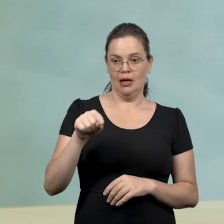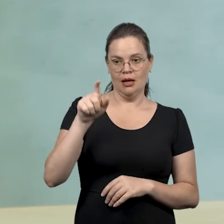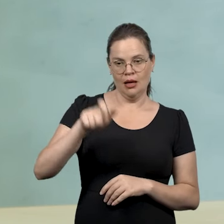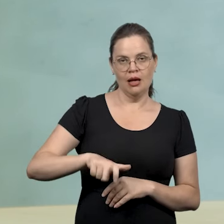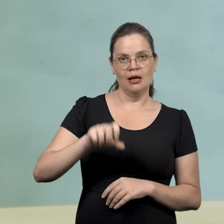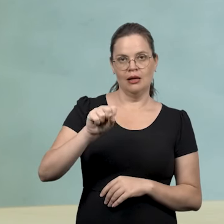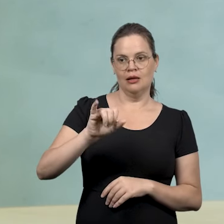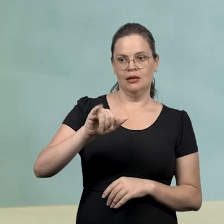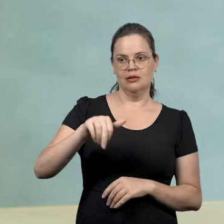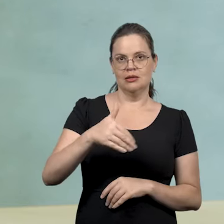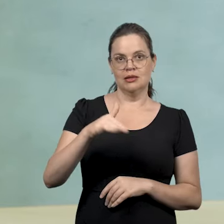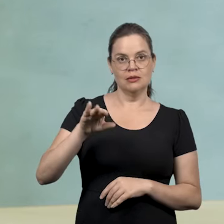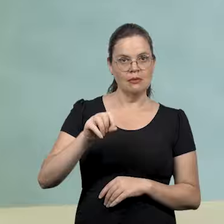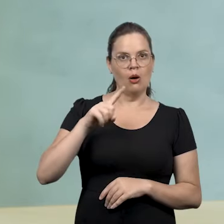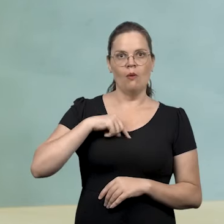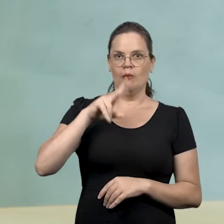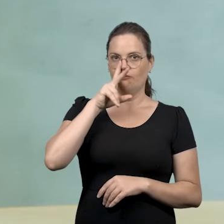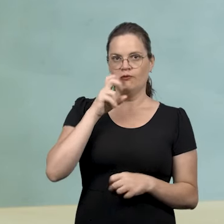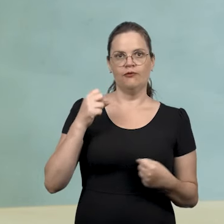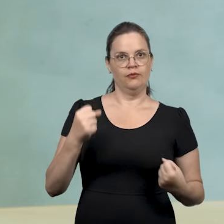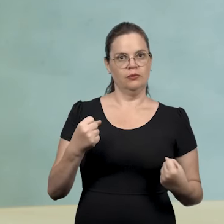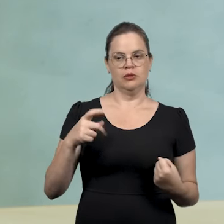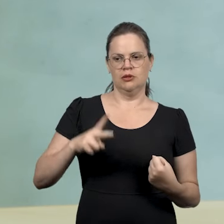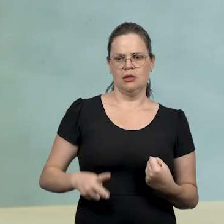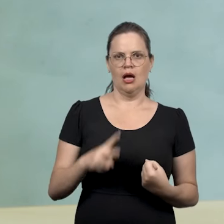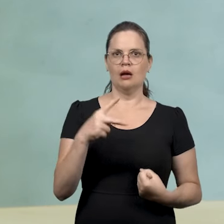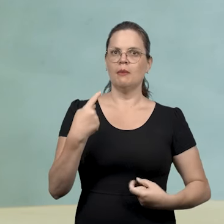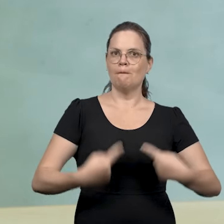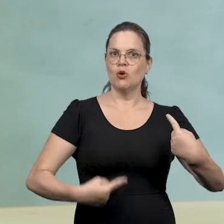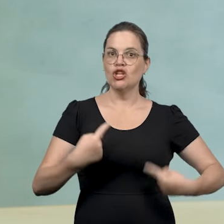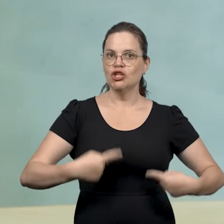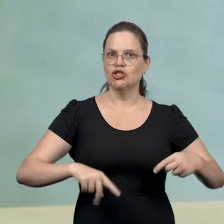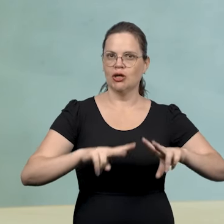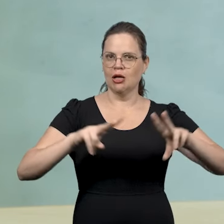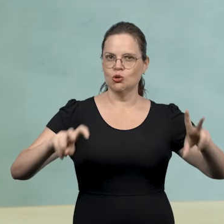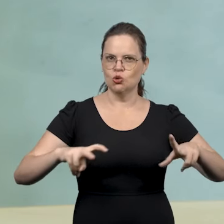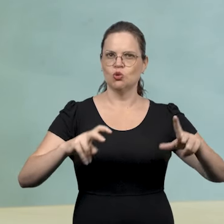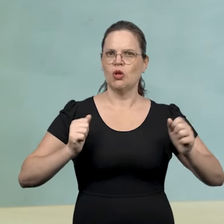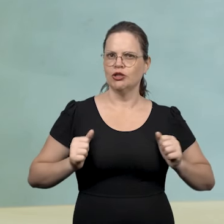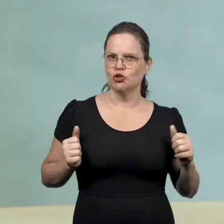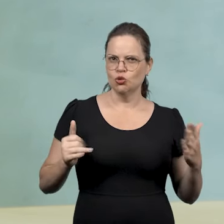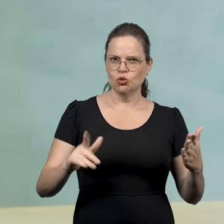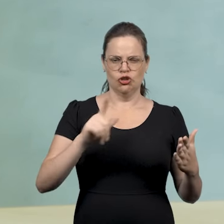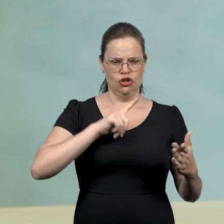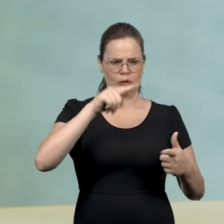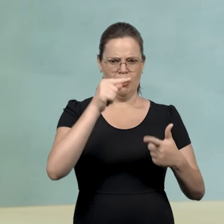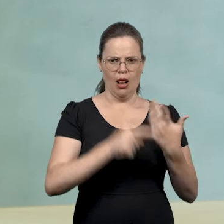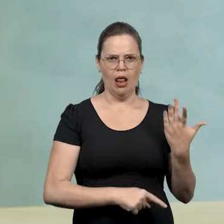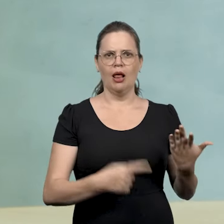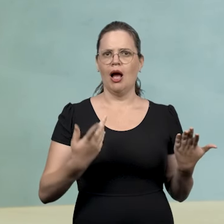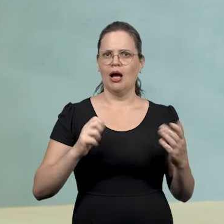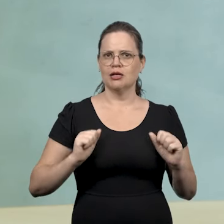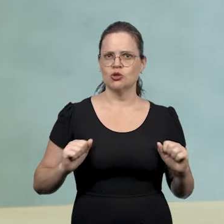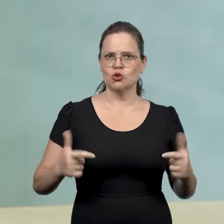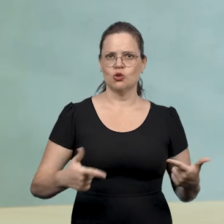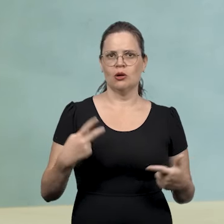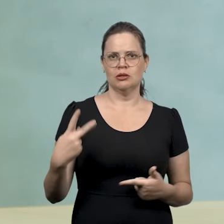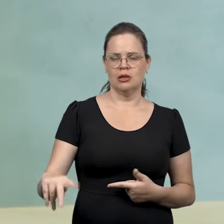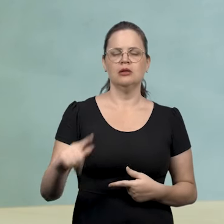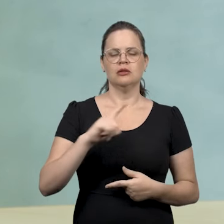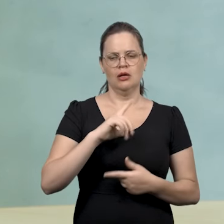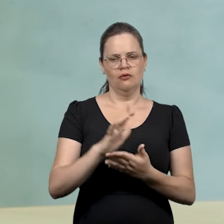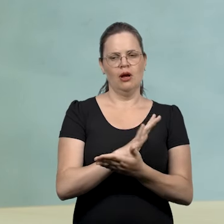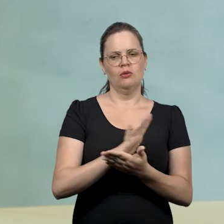discípulo que era politicamente ativo, ele era ativo nas suas ações, né? Teve os seus momentos de